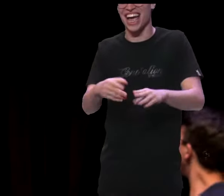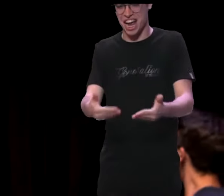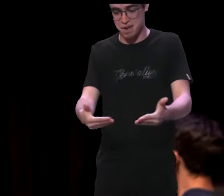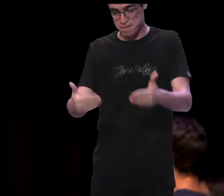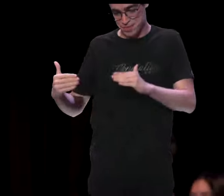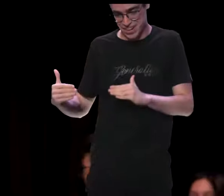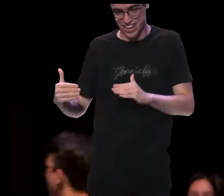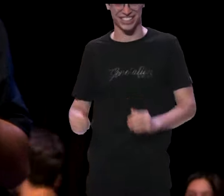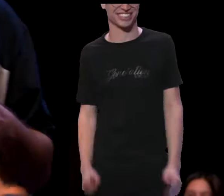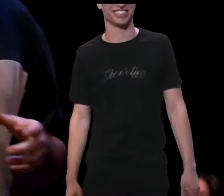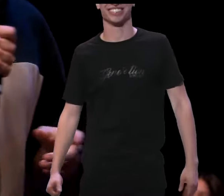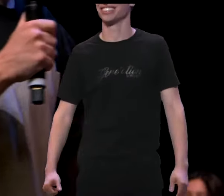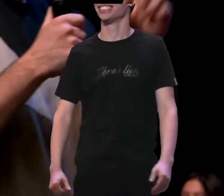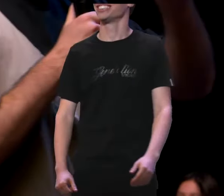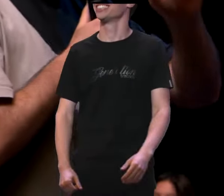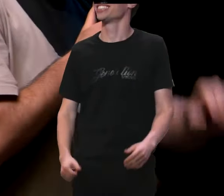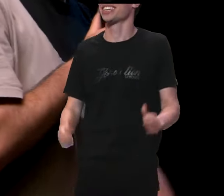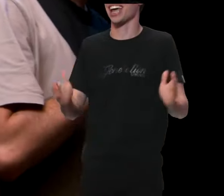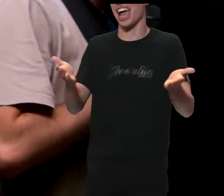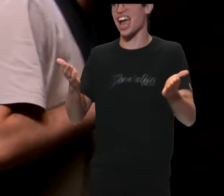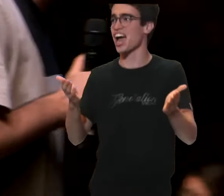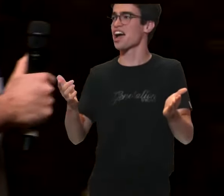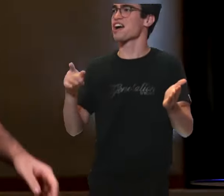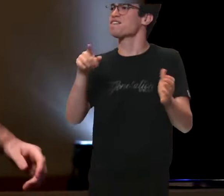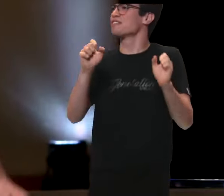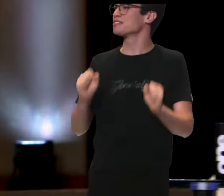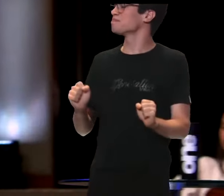Não. E presta atenção aqui.